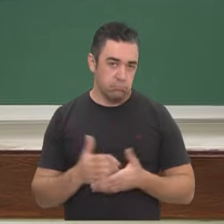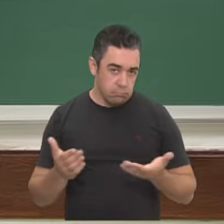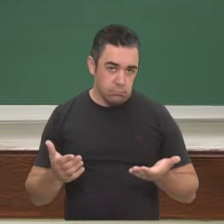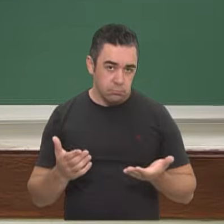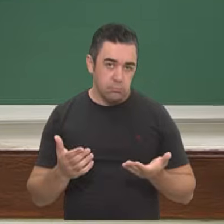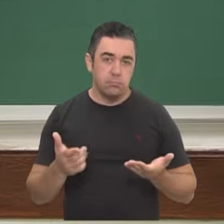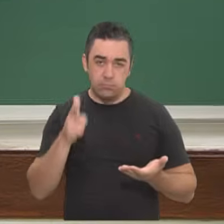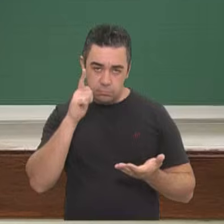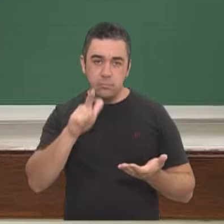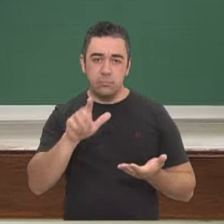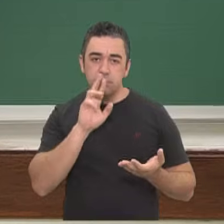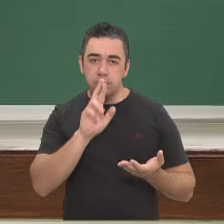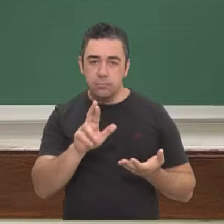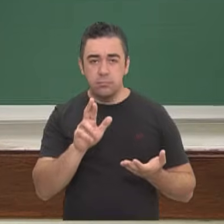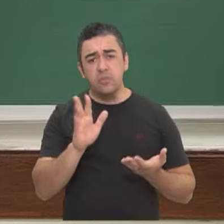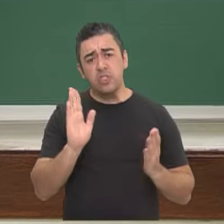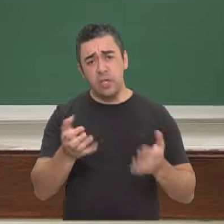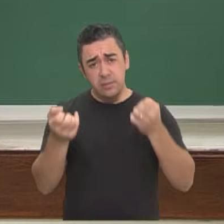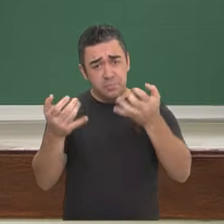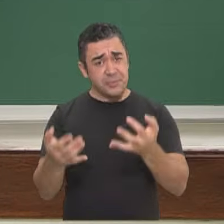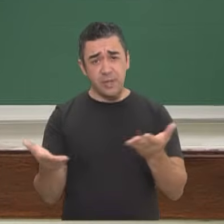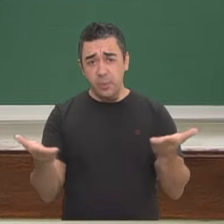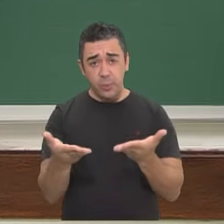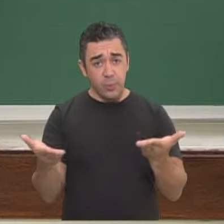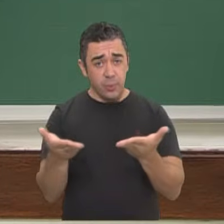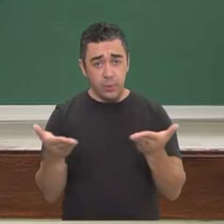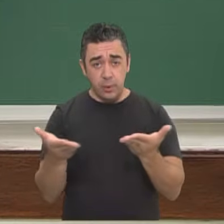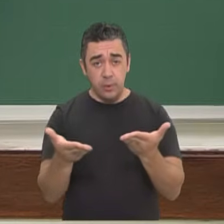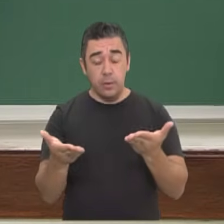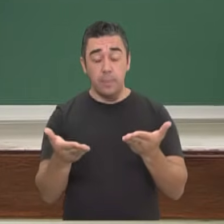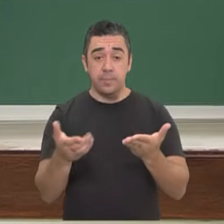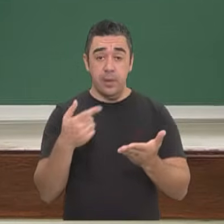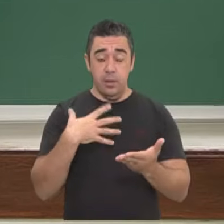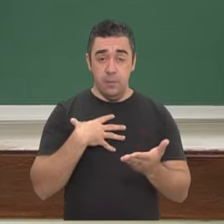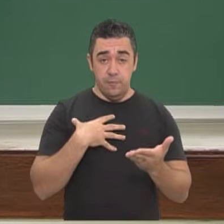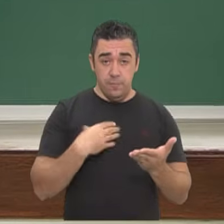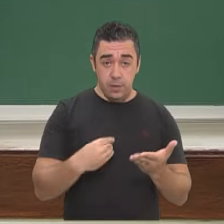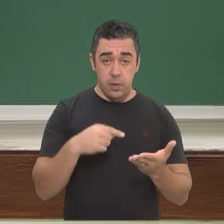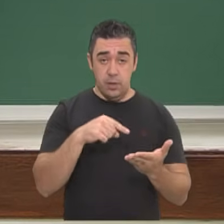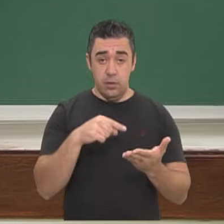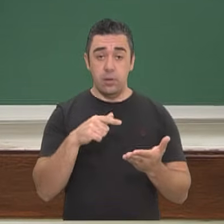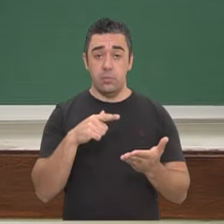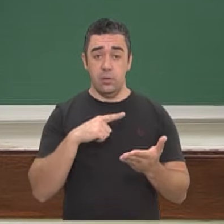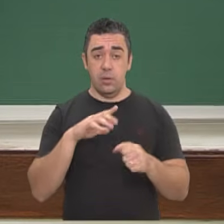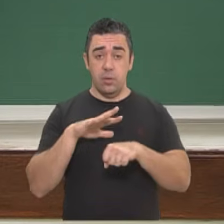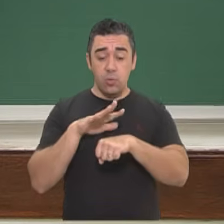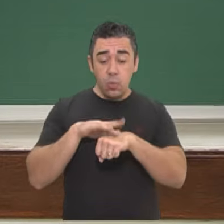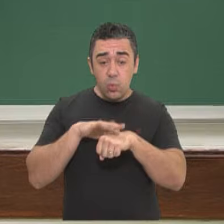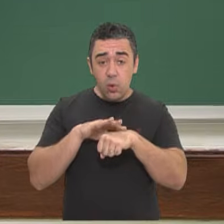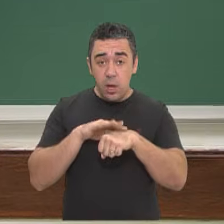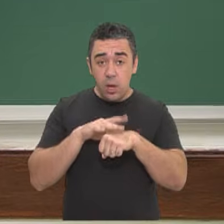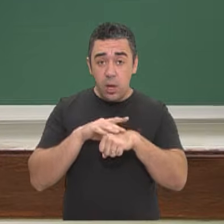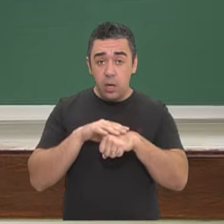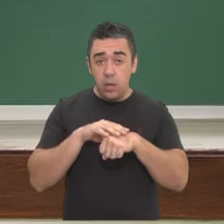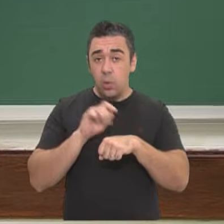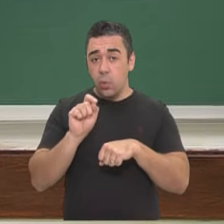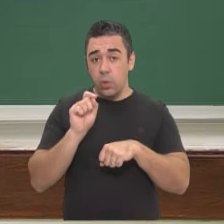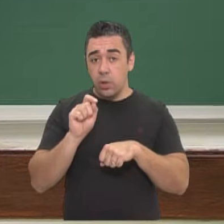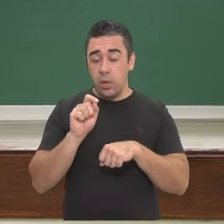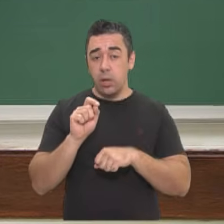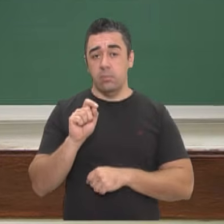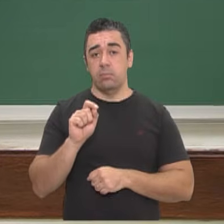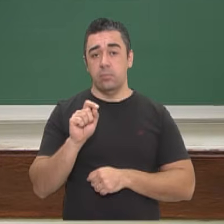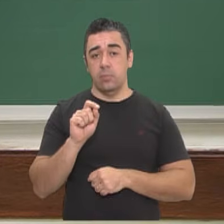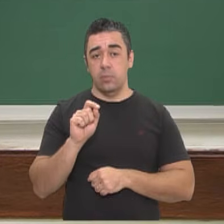E aí, gente? A gente acabou de falar sobre isso, né? Para que uma criança tenha eritroblastose fetal, é obrigatório